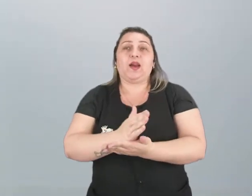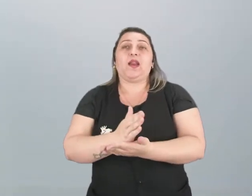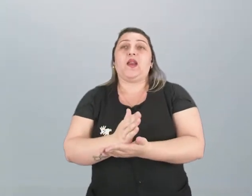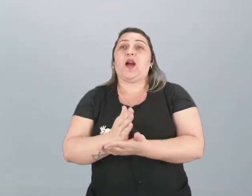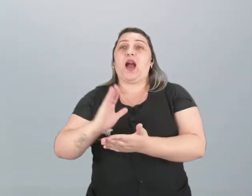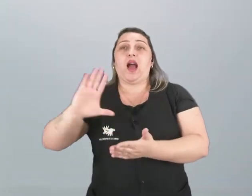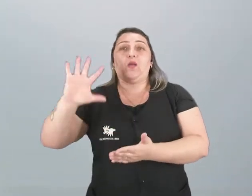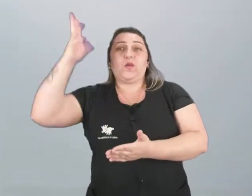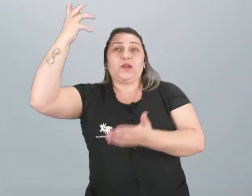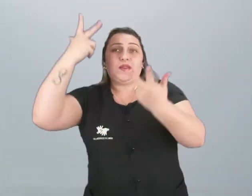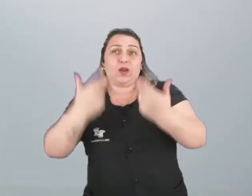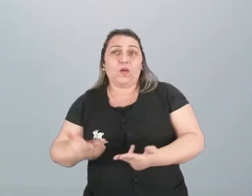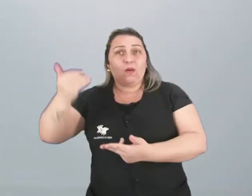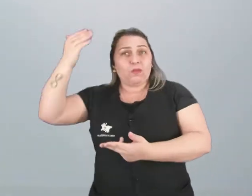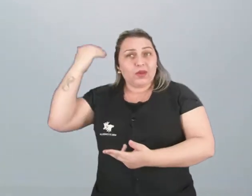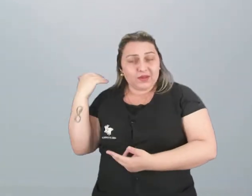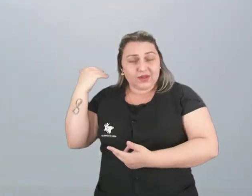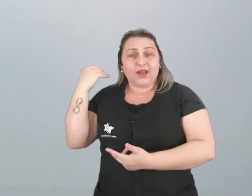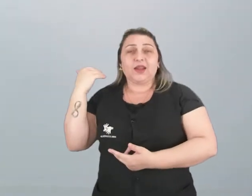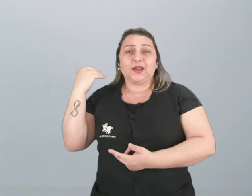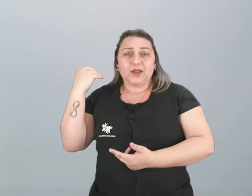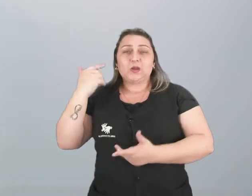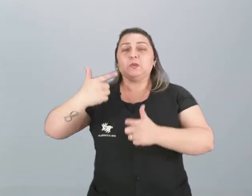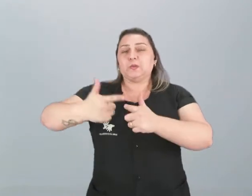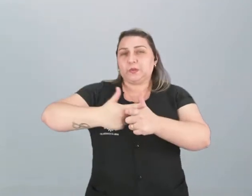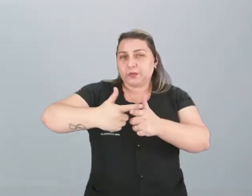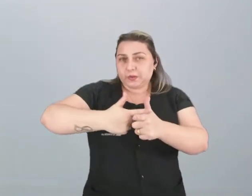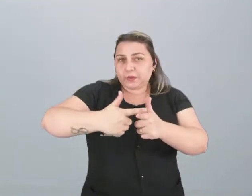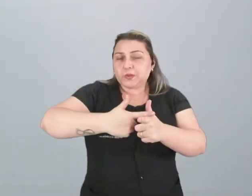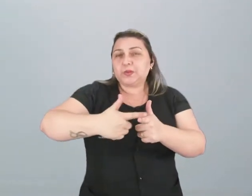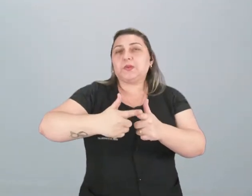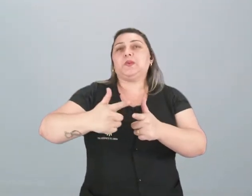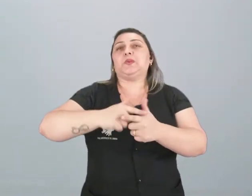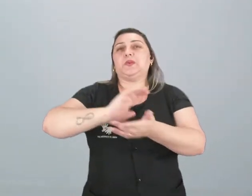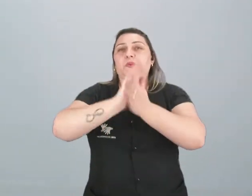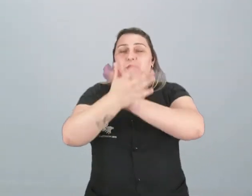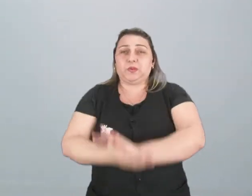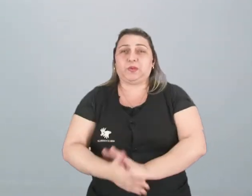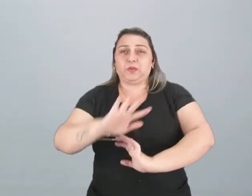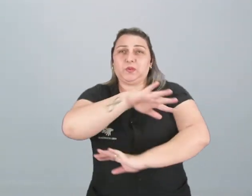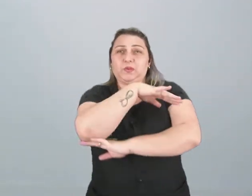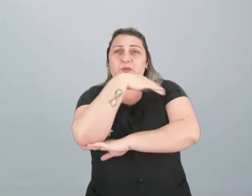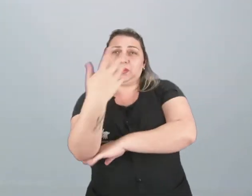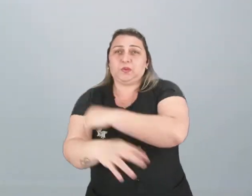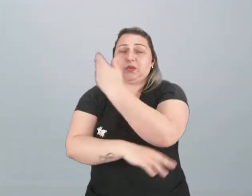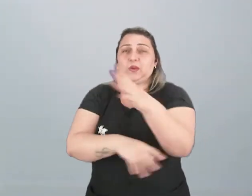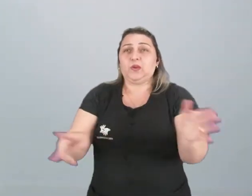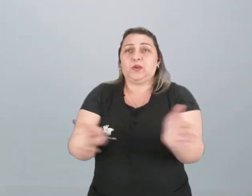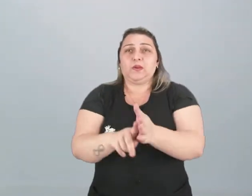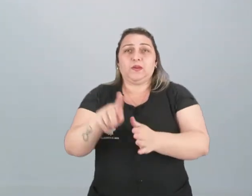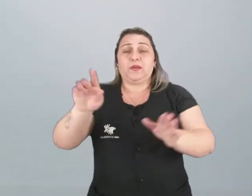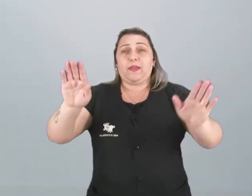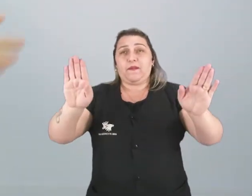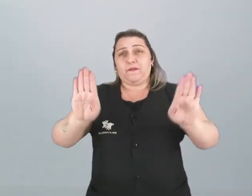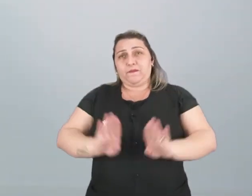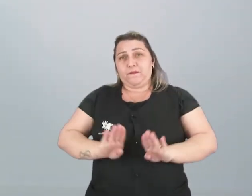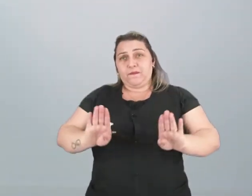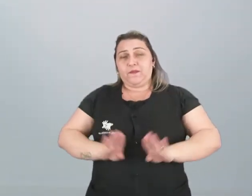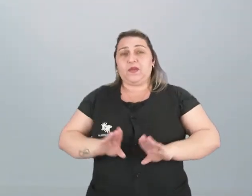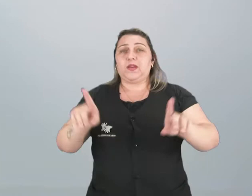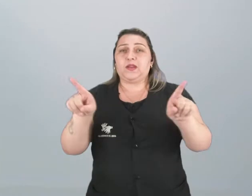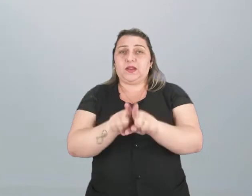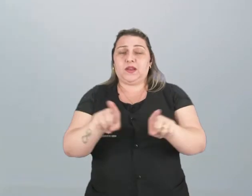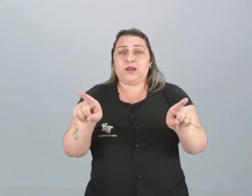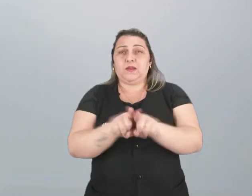cometer mais o erro do passado, de grandes problemas de catástrofes naturais ou até mesmo de fomes que, segundo